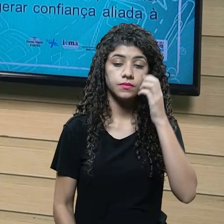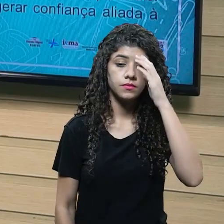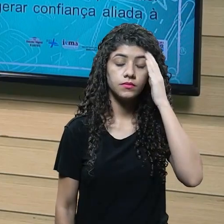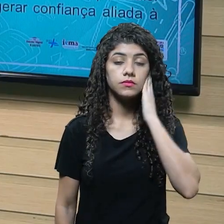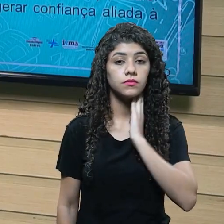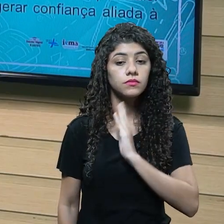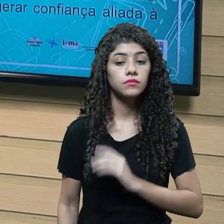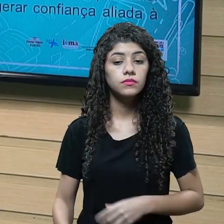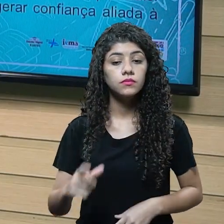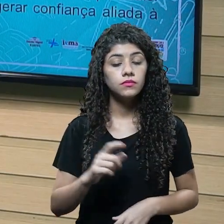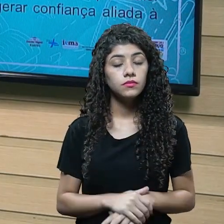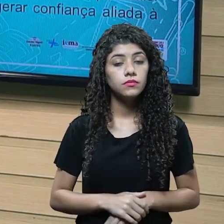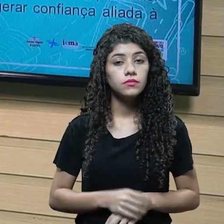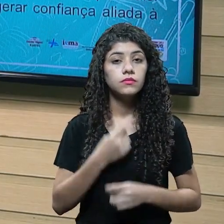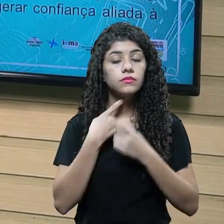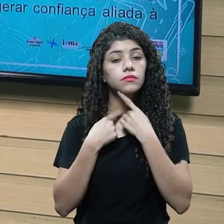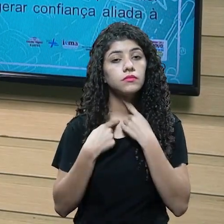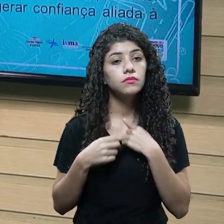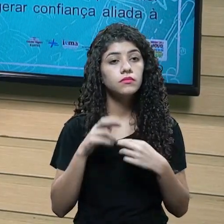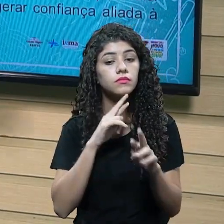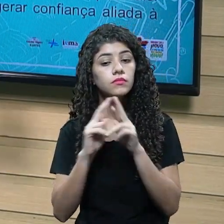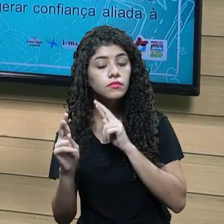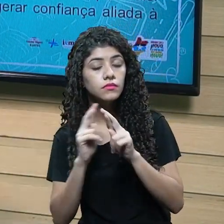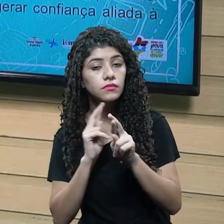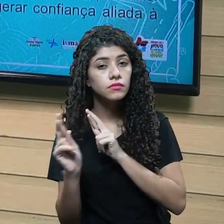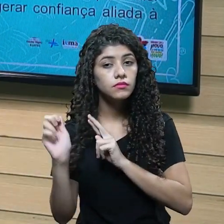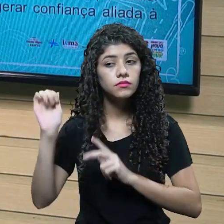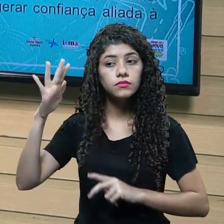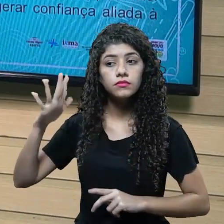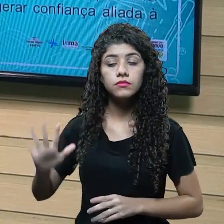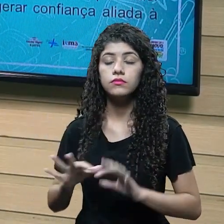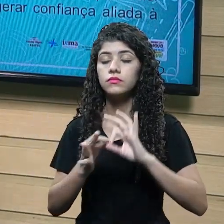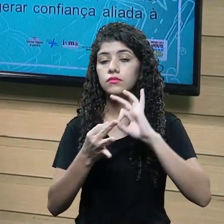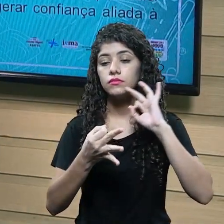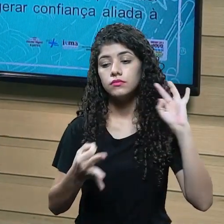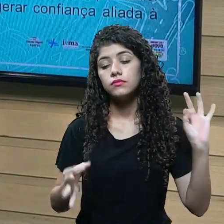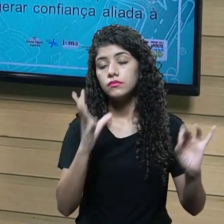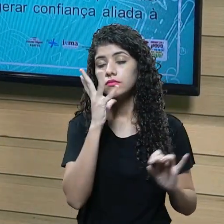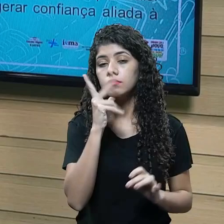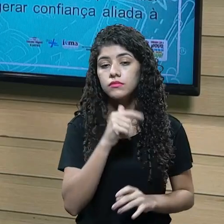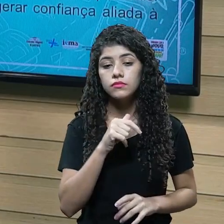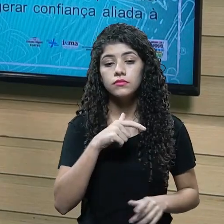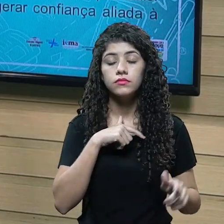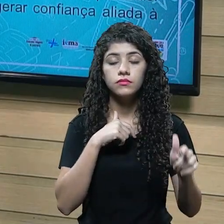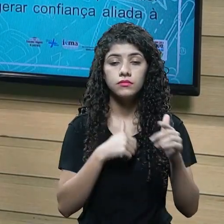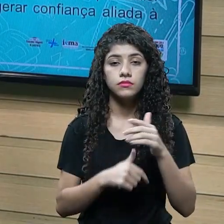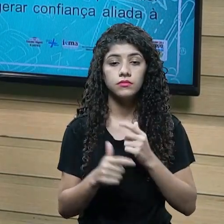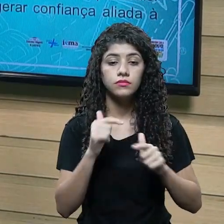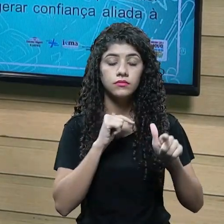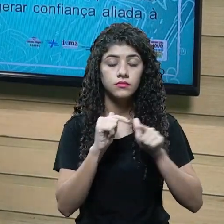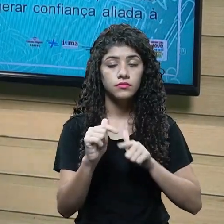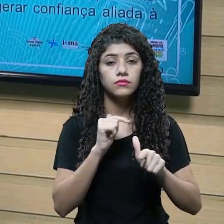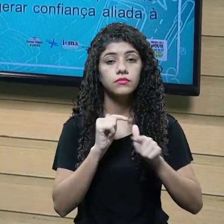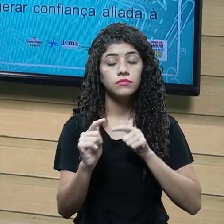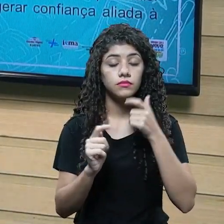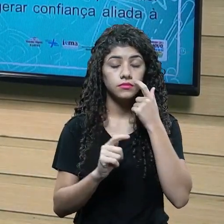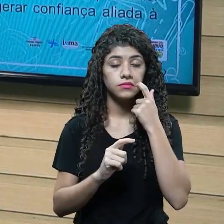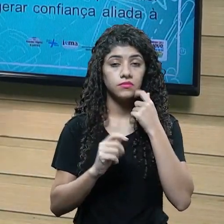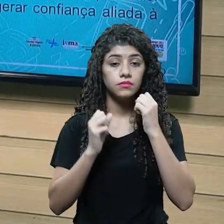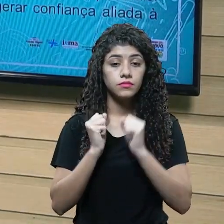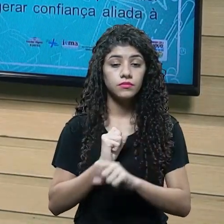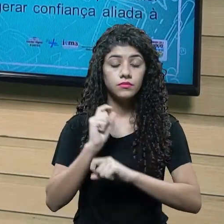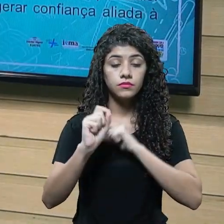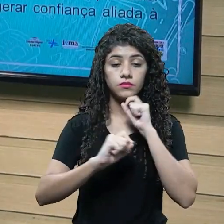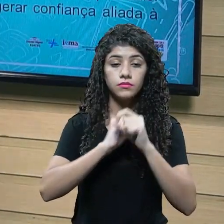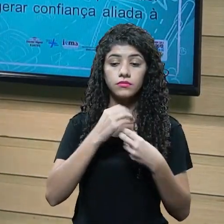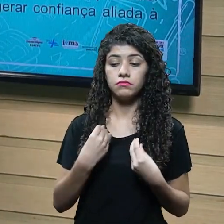A intenção é construir relações comerciais duradouras. Então, a partir do momento que eu trabalho, tento fidelizar. Como é que eu posso trabalhar esse